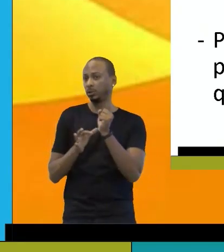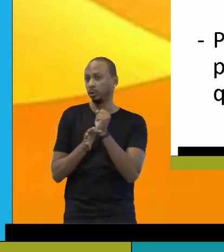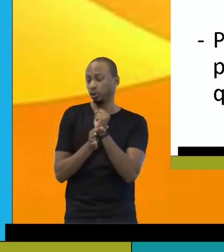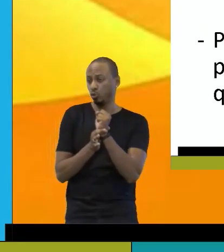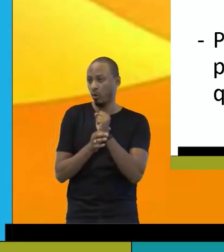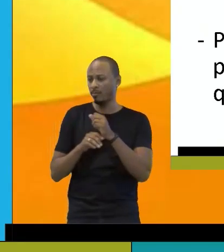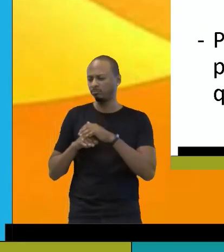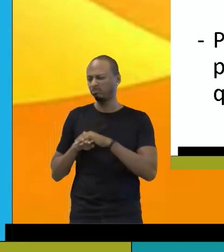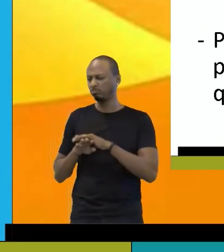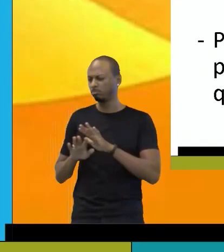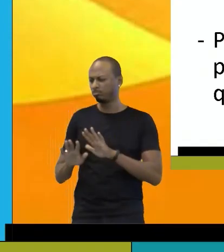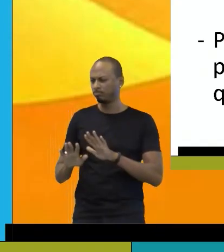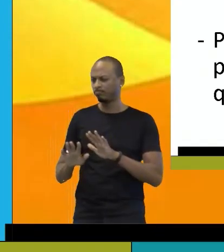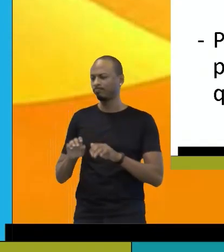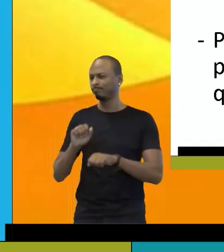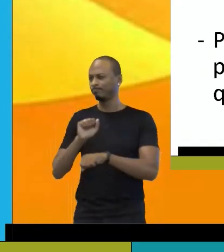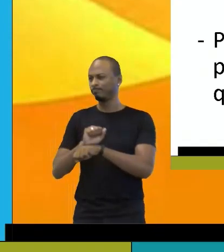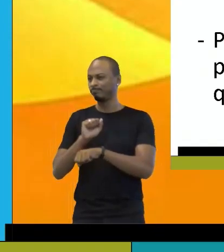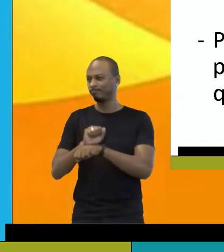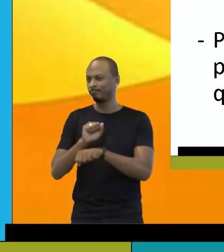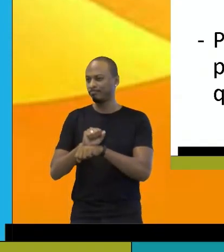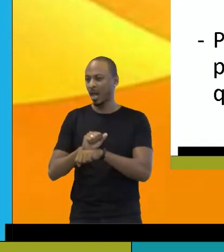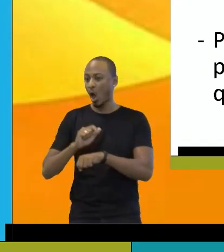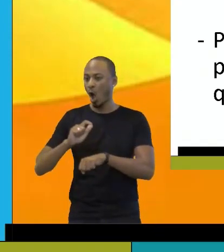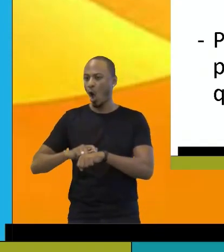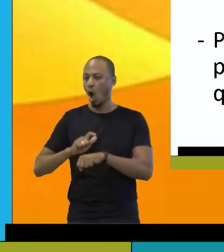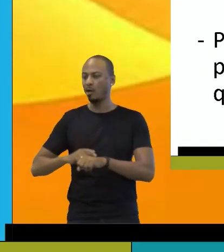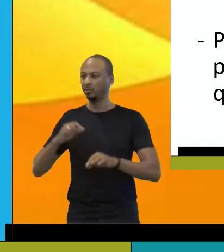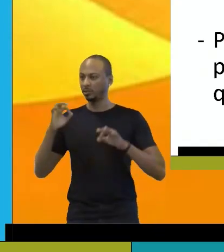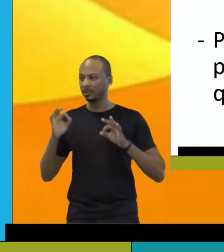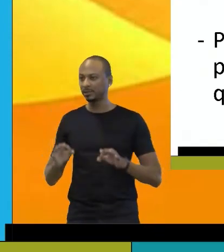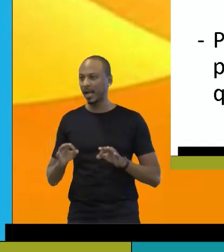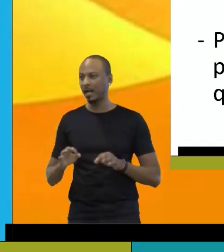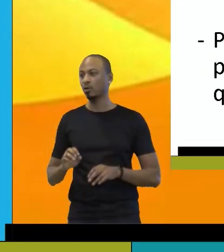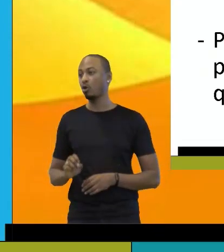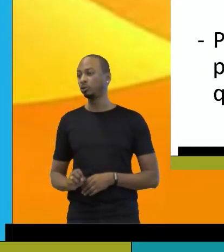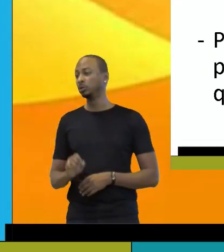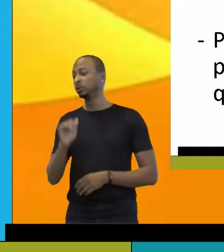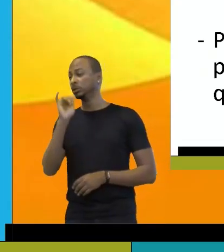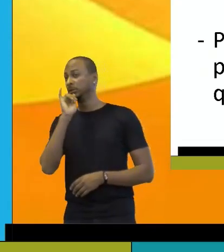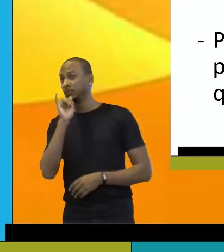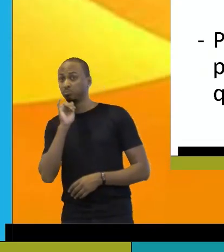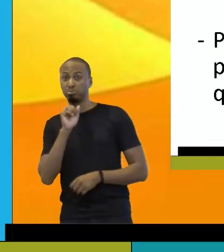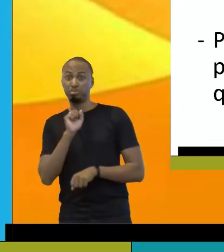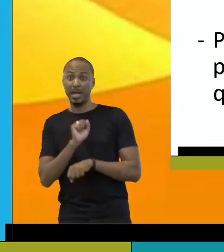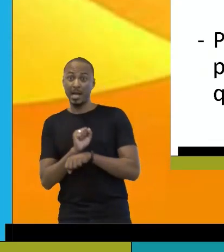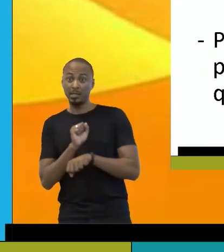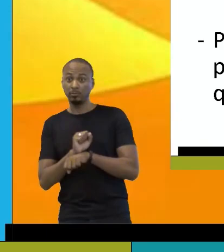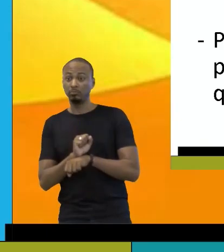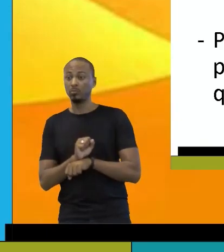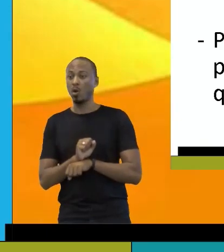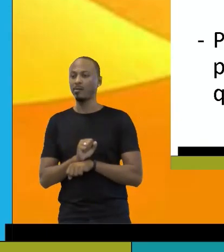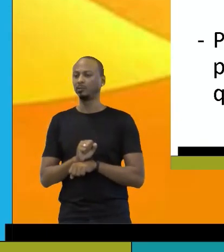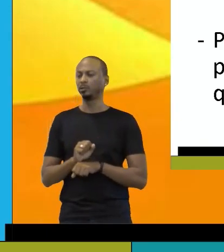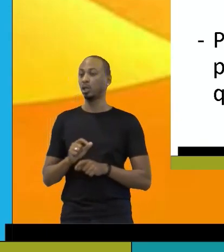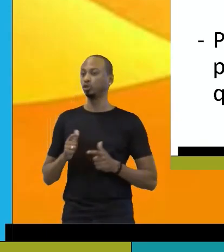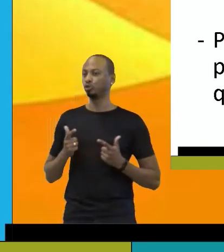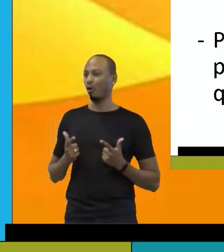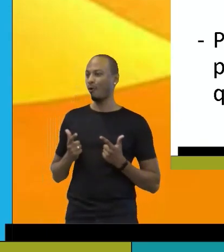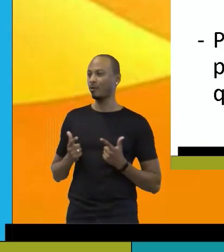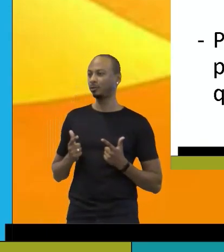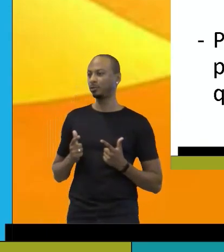propícia, aproveitando o acaso ou a sorte das circunstâncias,